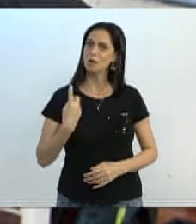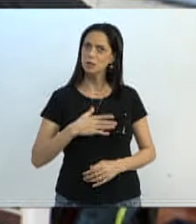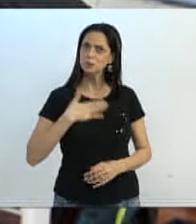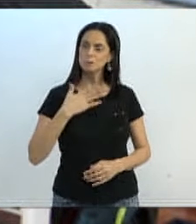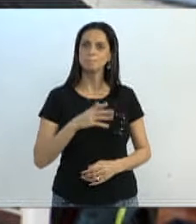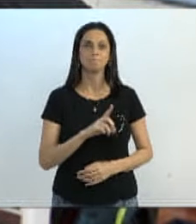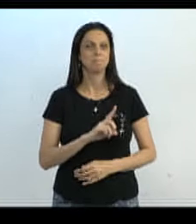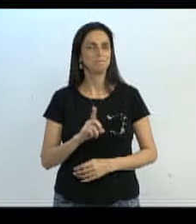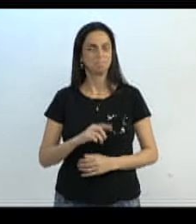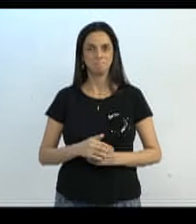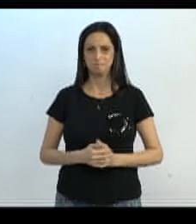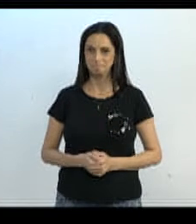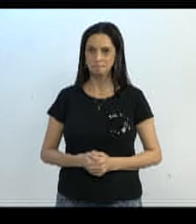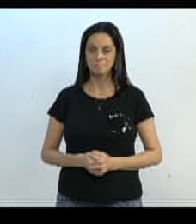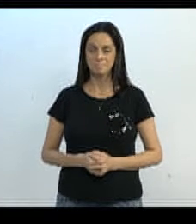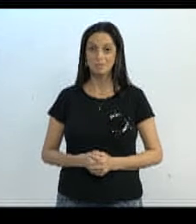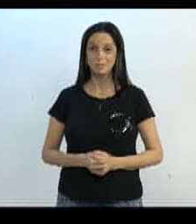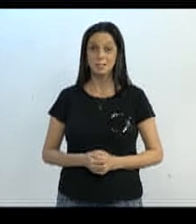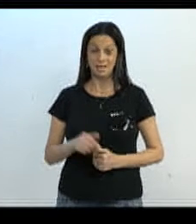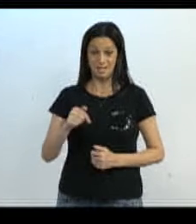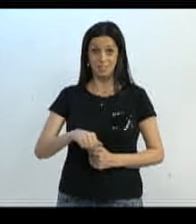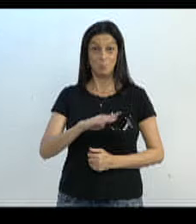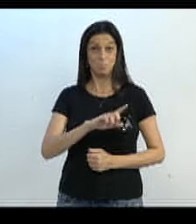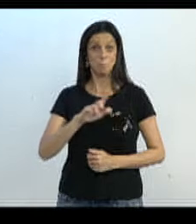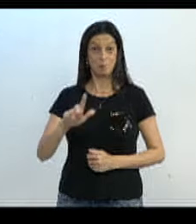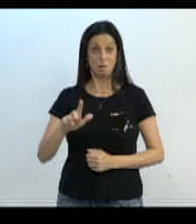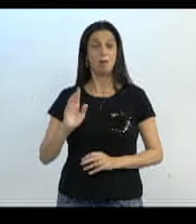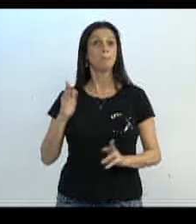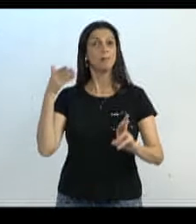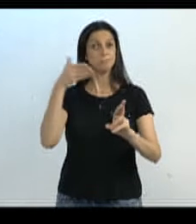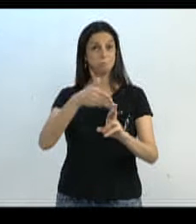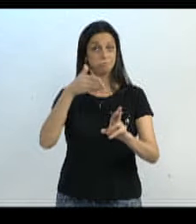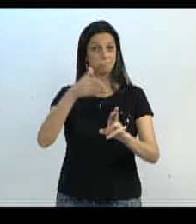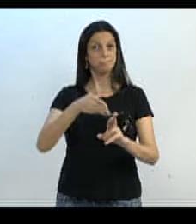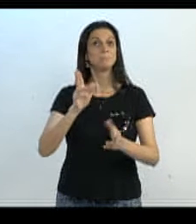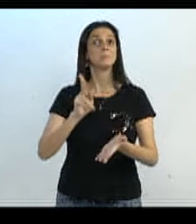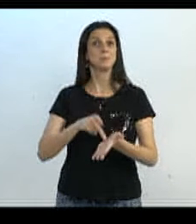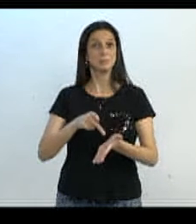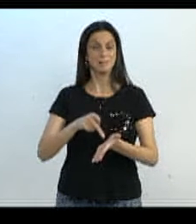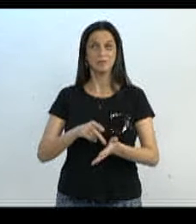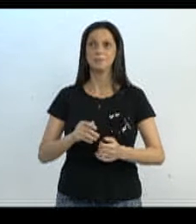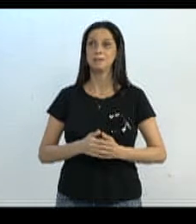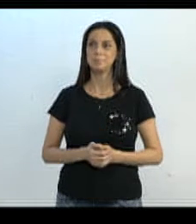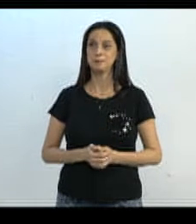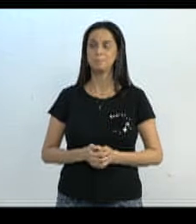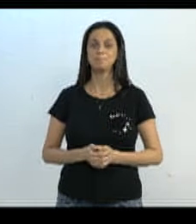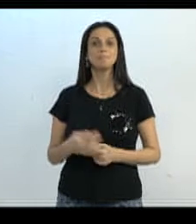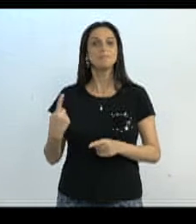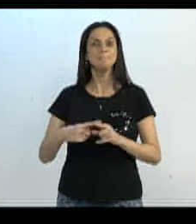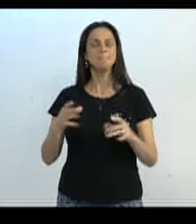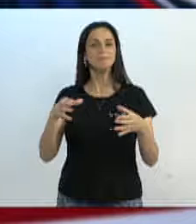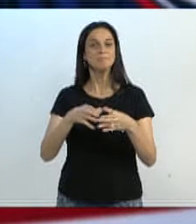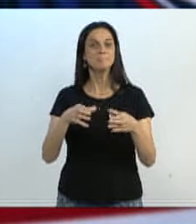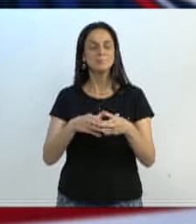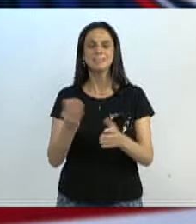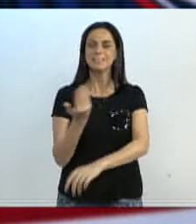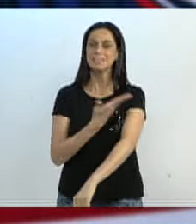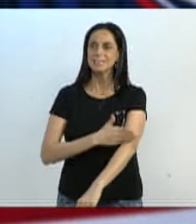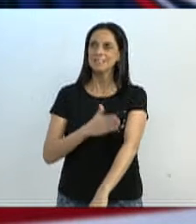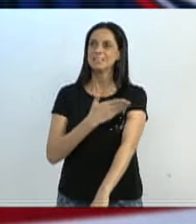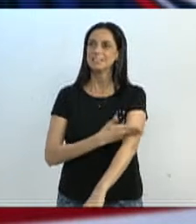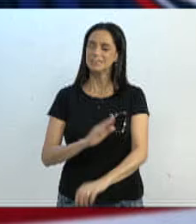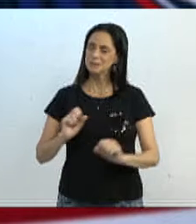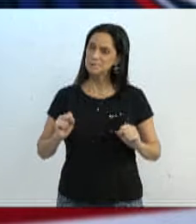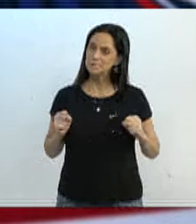A nível estadual, a hegemonia de Blumenau é algo espetacular, né? Construído com dedicação de muitos anos